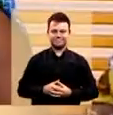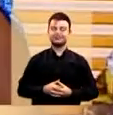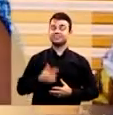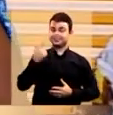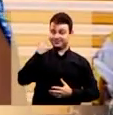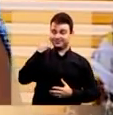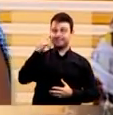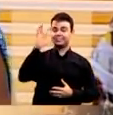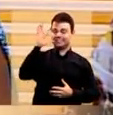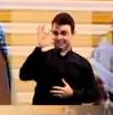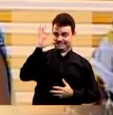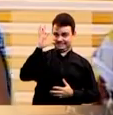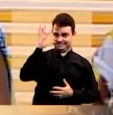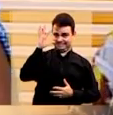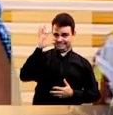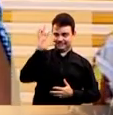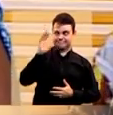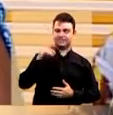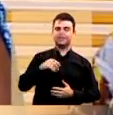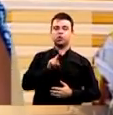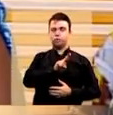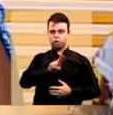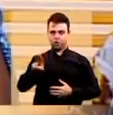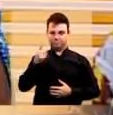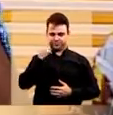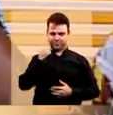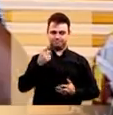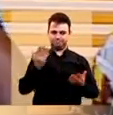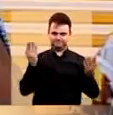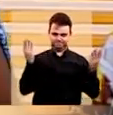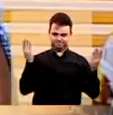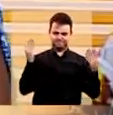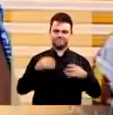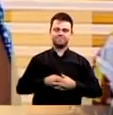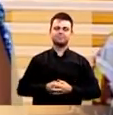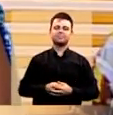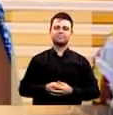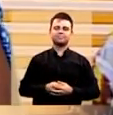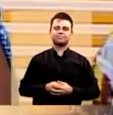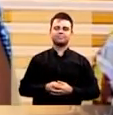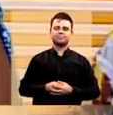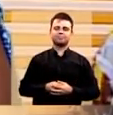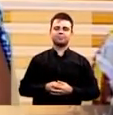procurar no Instagram, que é Afritati, e ali você vai